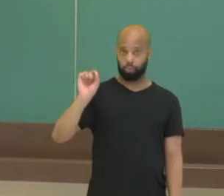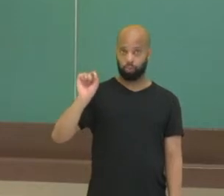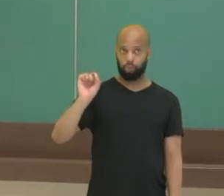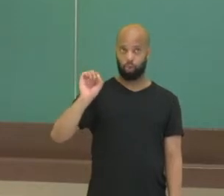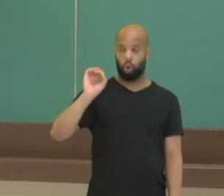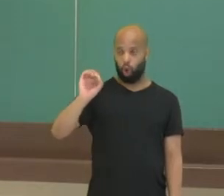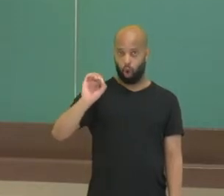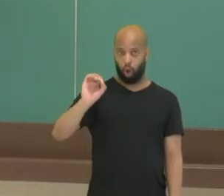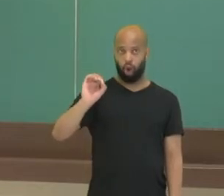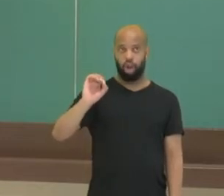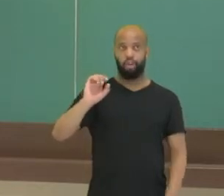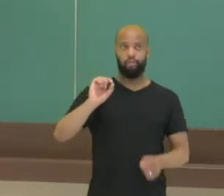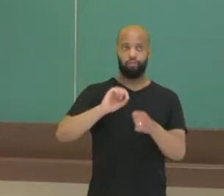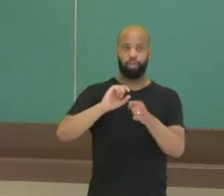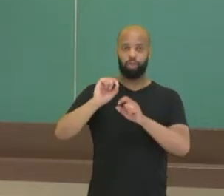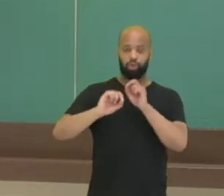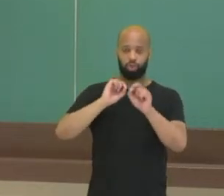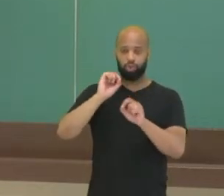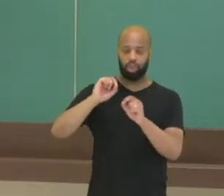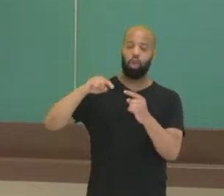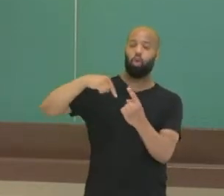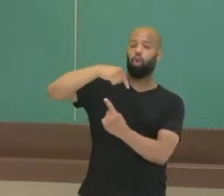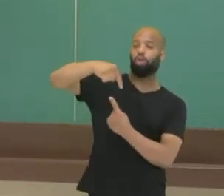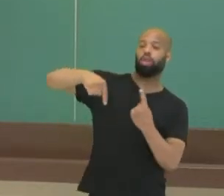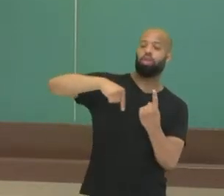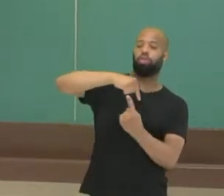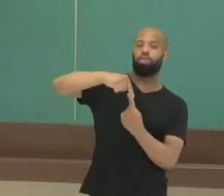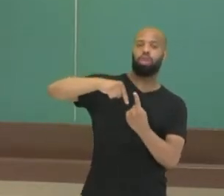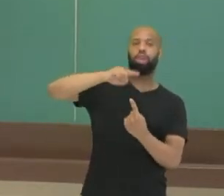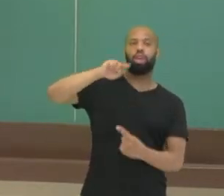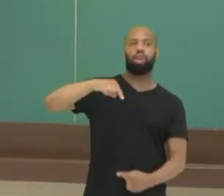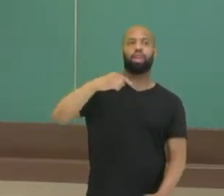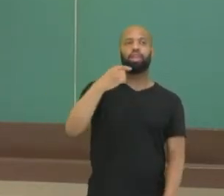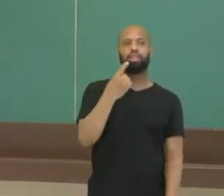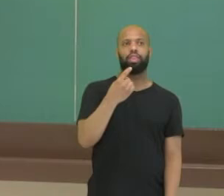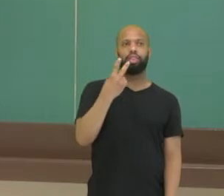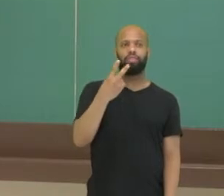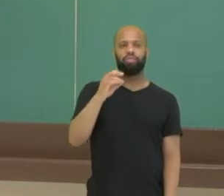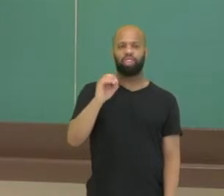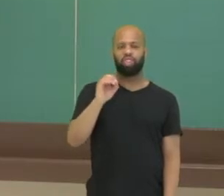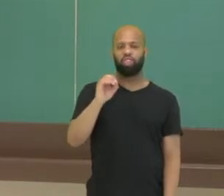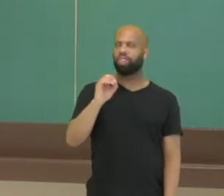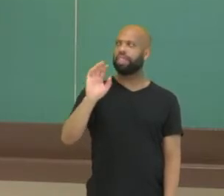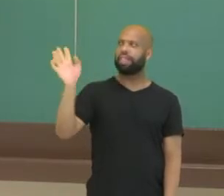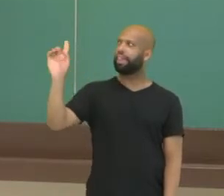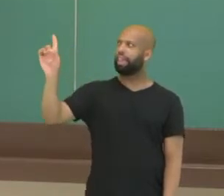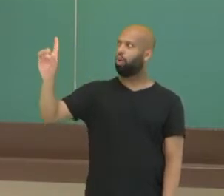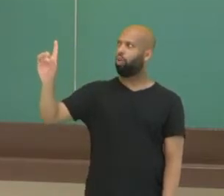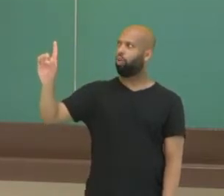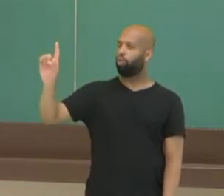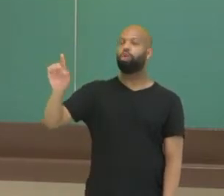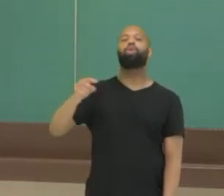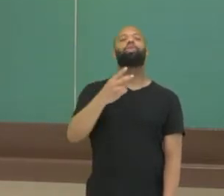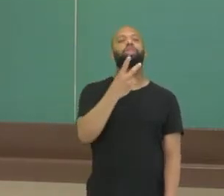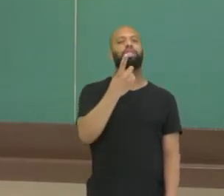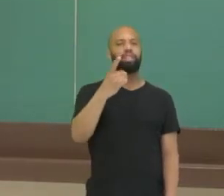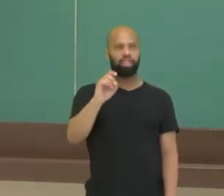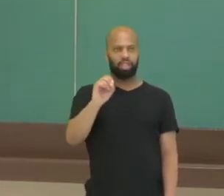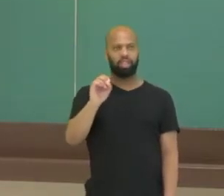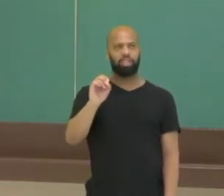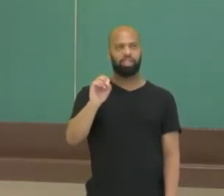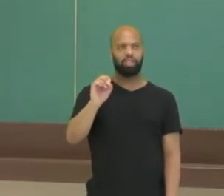rotacionei a figura em 120 graus. Mentira, 210 graus, tá? Então, cada vértice